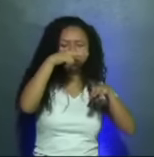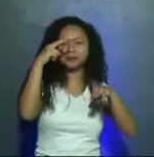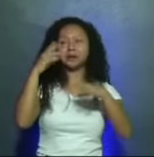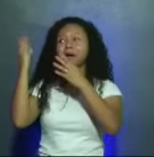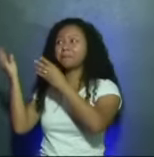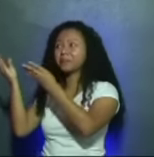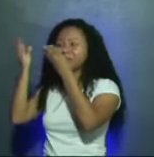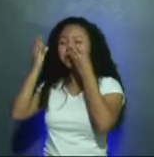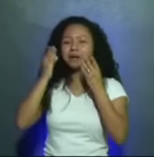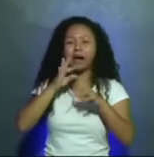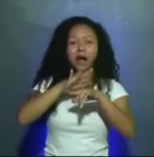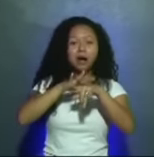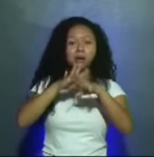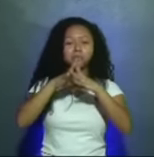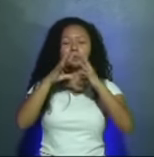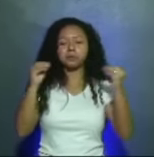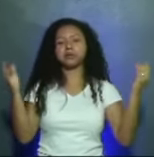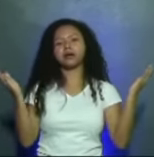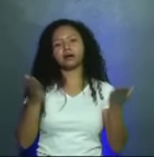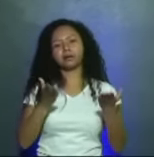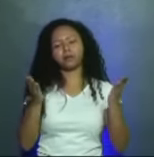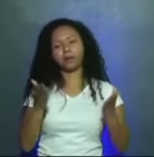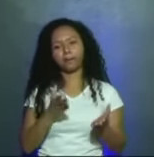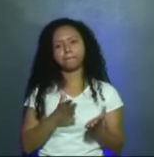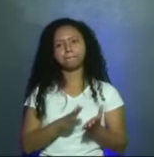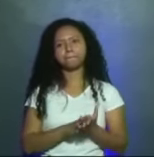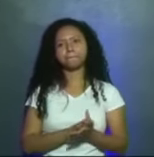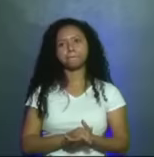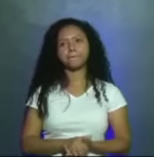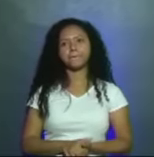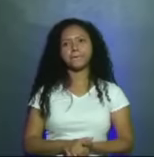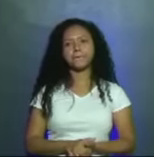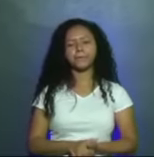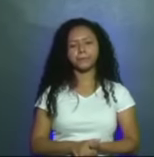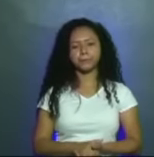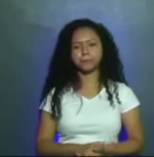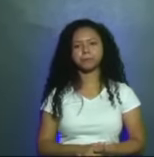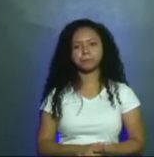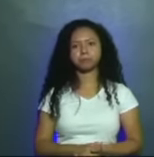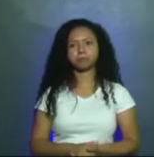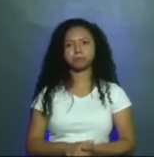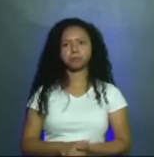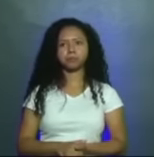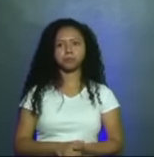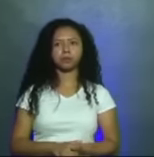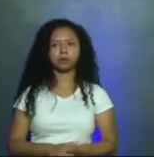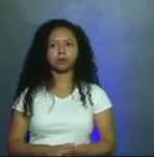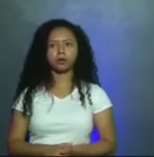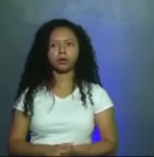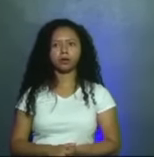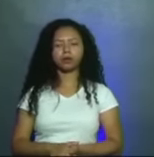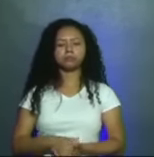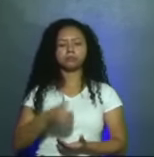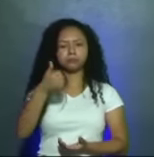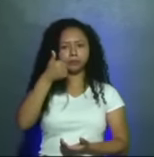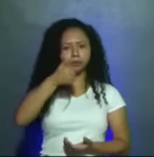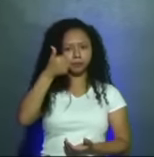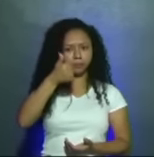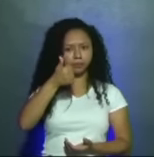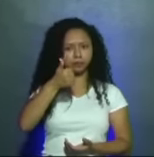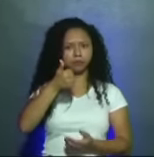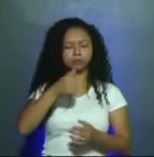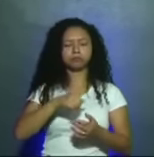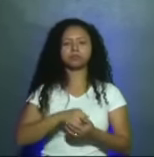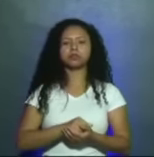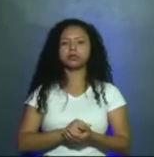agora. Entende? Você vai receber a sua cura. Tem que, em primeiro lugar, eliminar qualquer pecado. Aí,